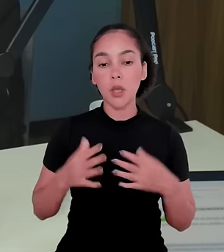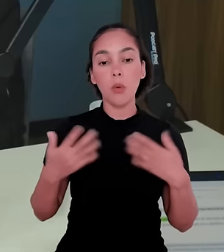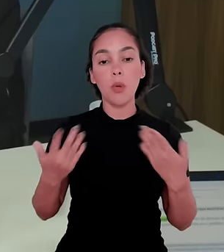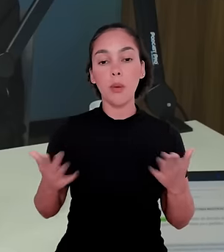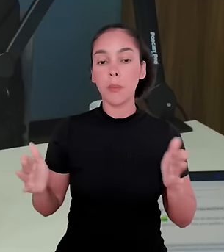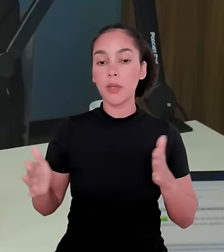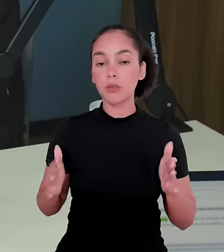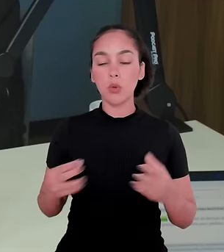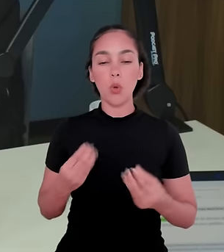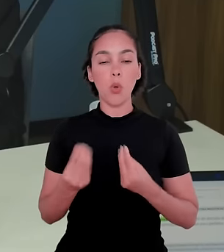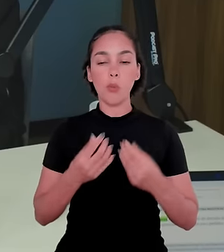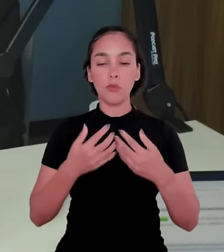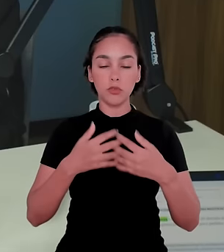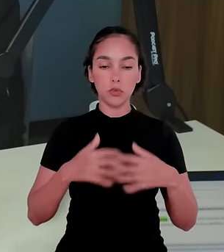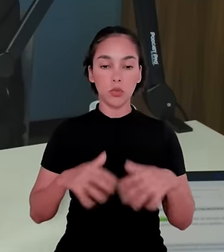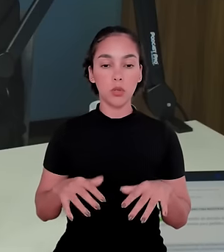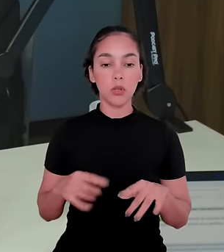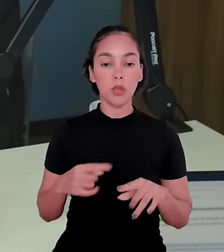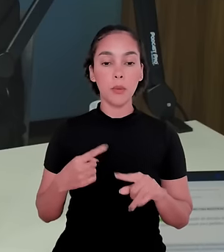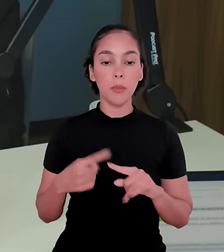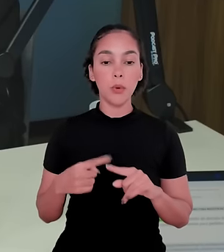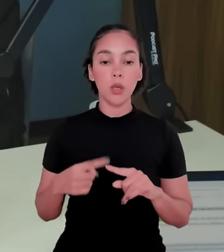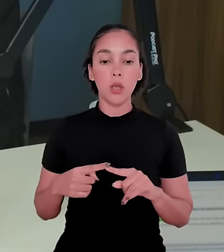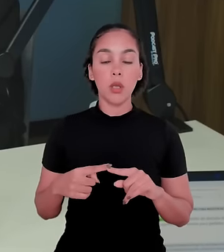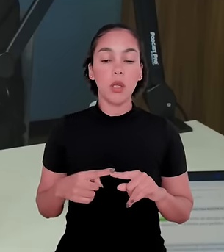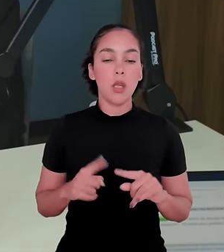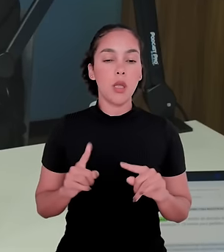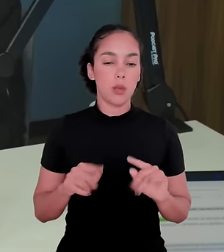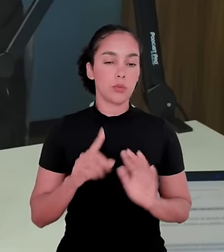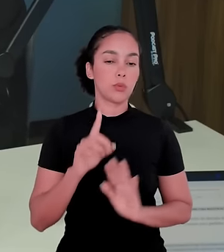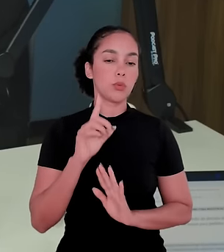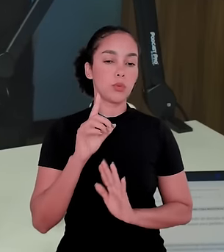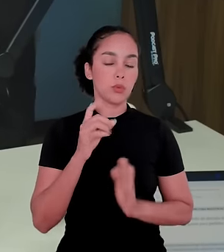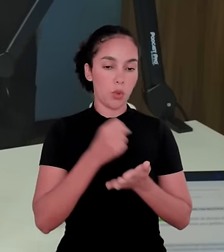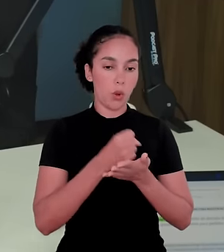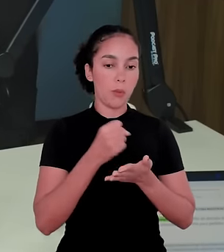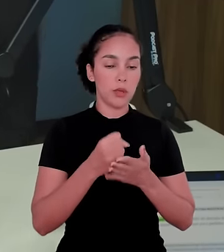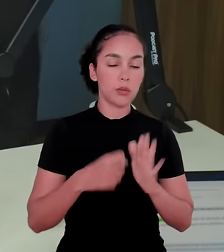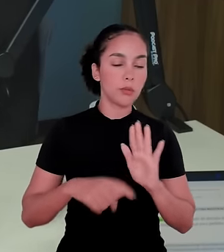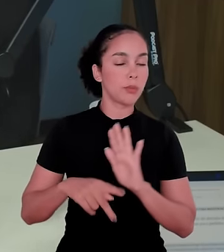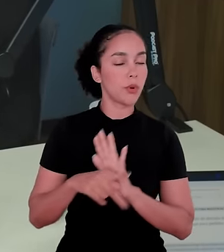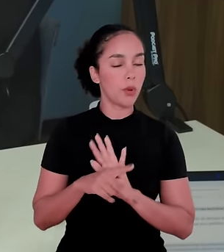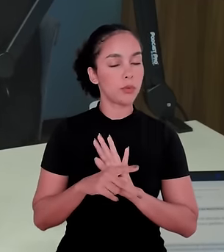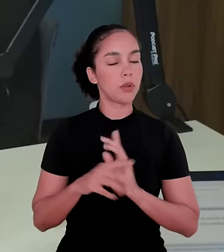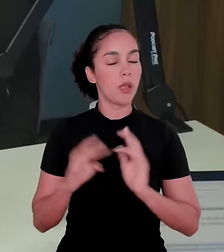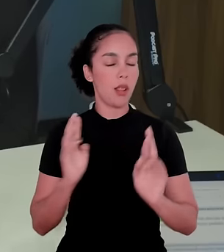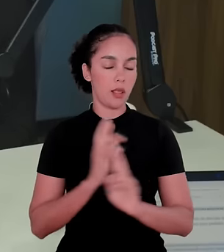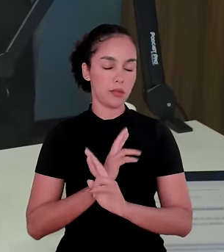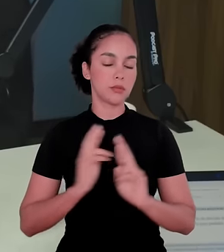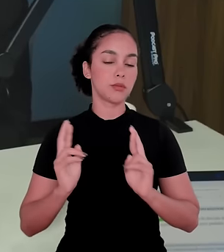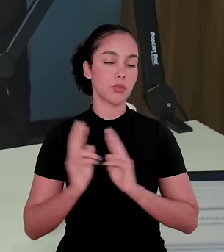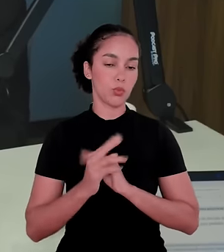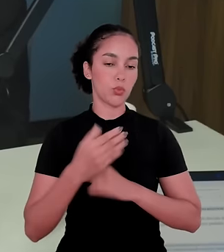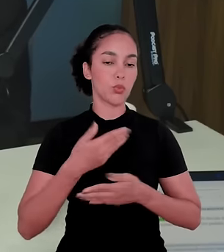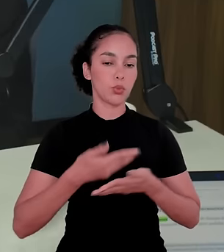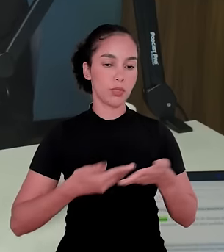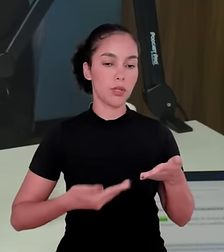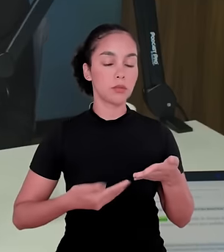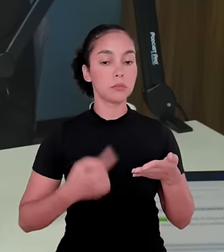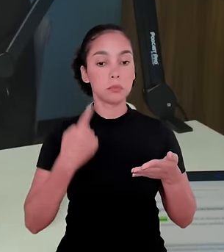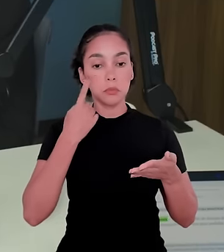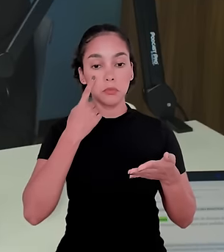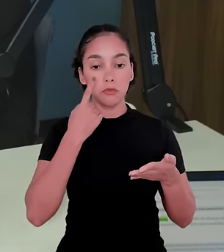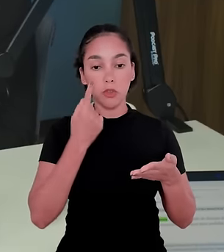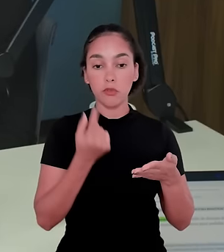prazo como funciona porque esse é um documento da contratual e verificar os valores se você pode investir como que vai